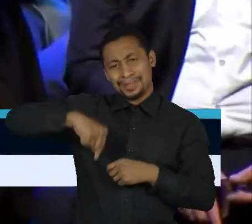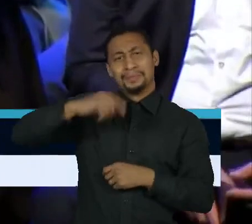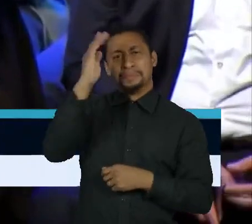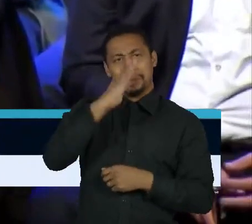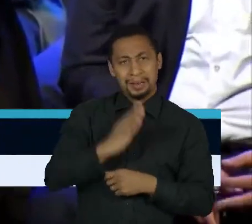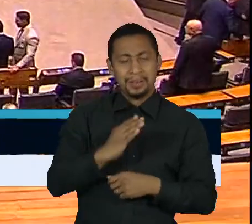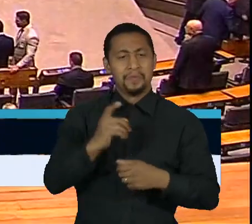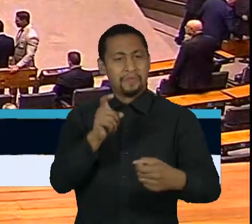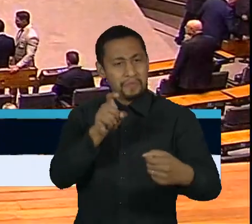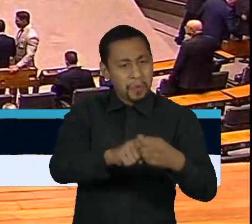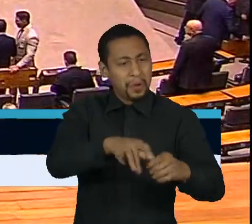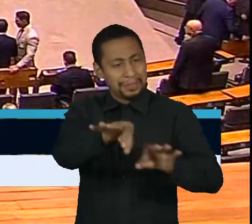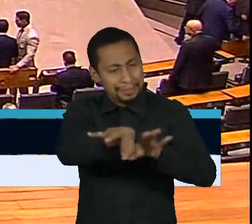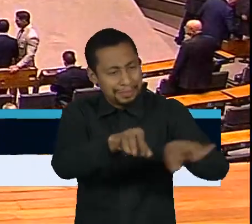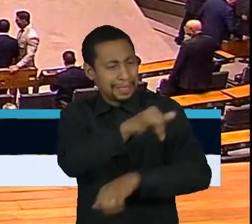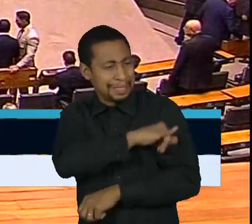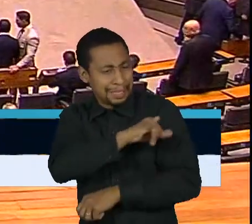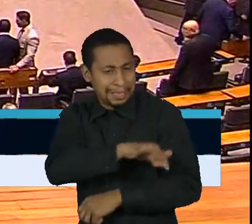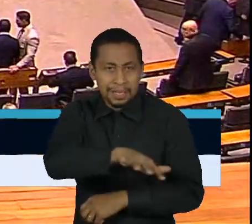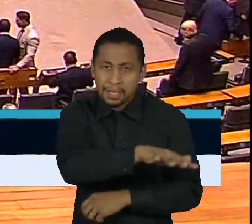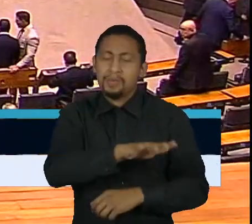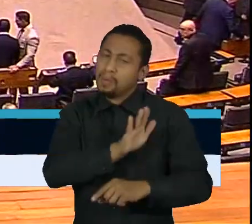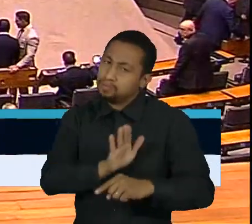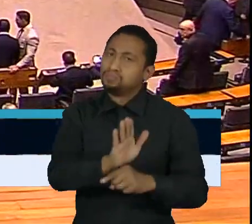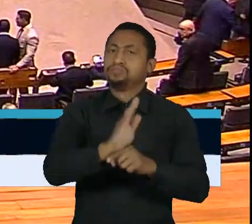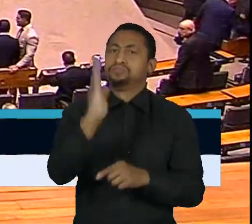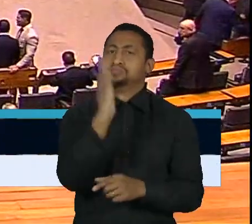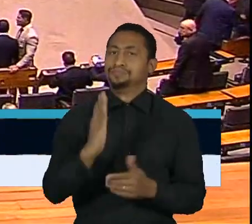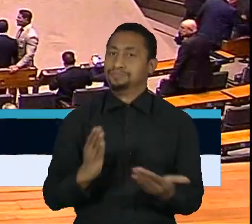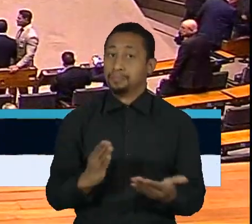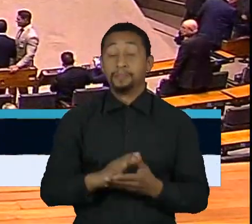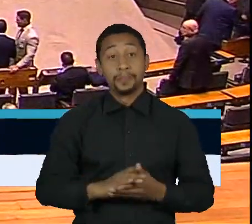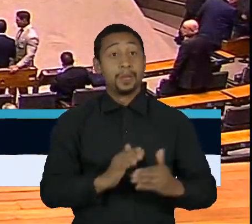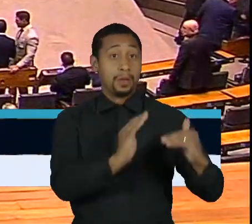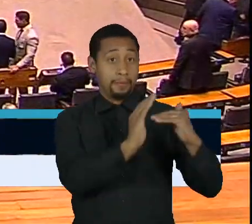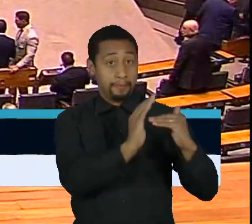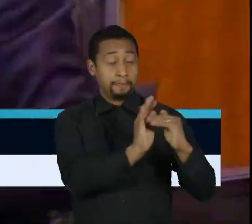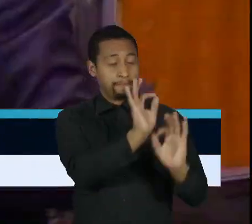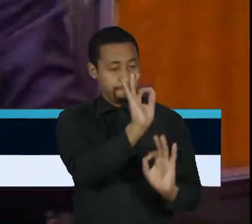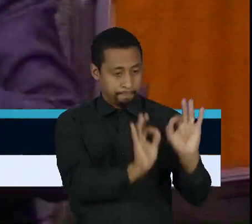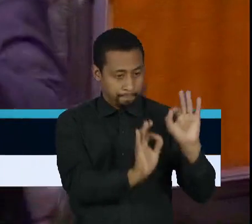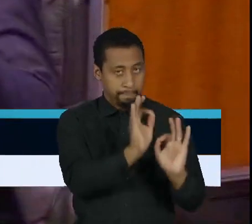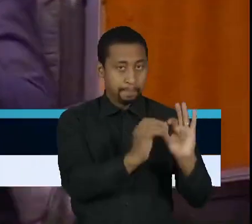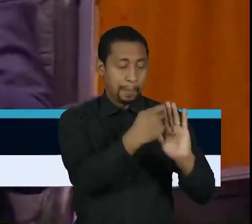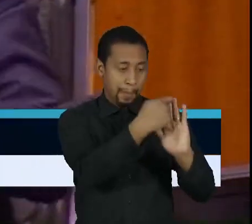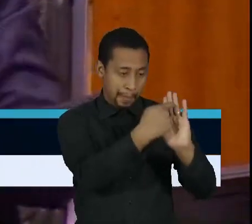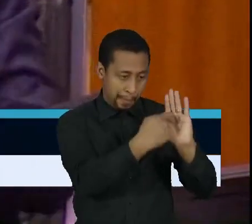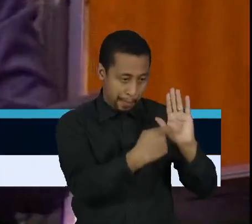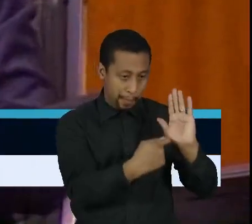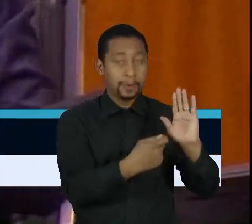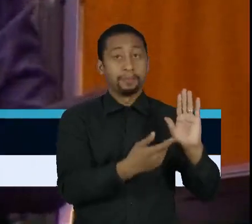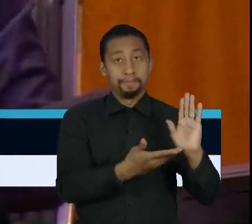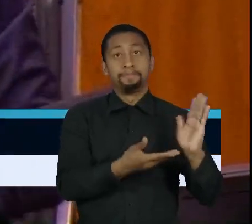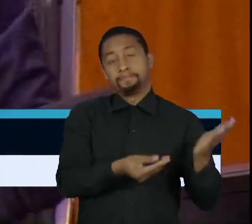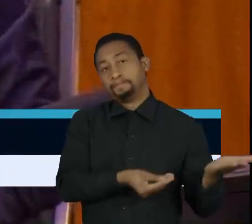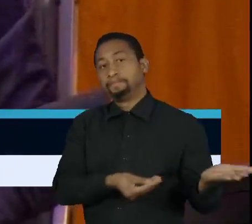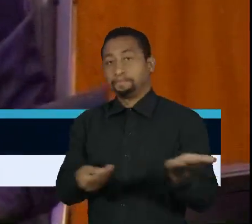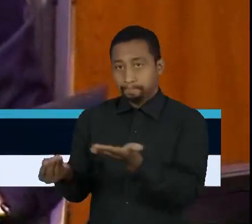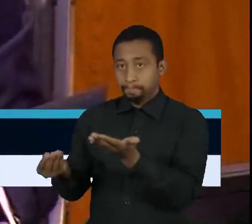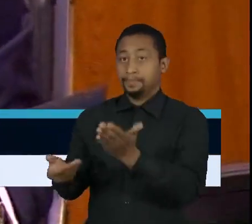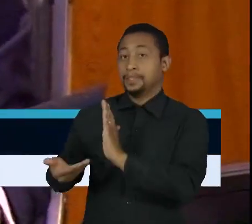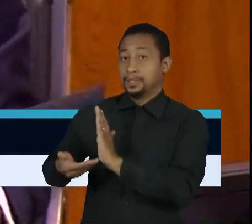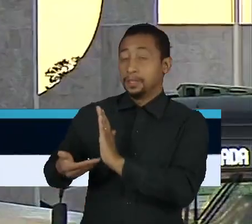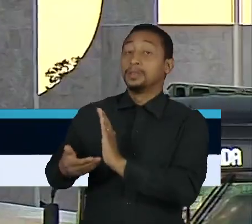com formalidade. O texto aprovado pelos deputados vai ser entregue ao Senado Federal assim que o presidente da Câmara, Arthur Lira, retornar